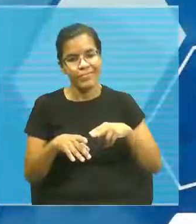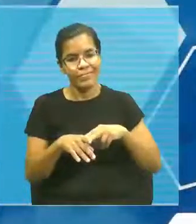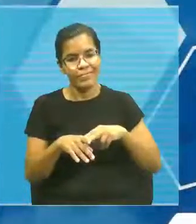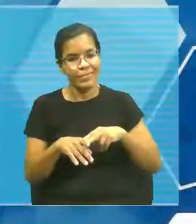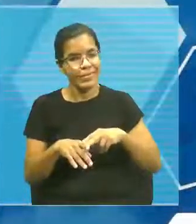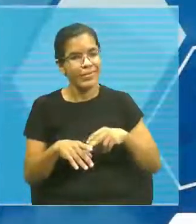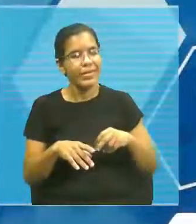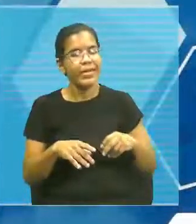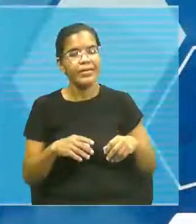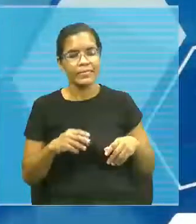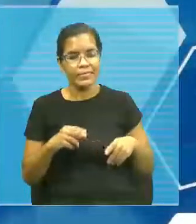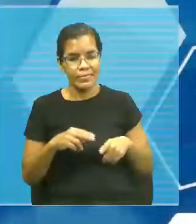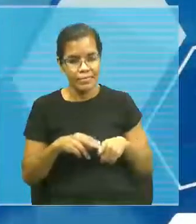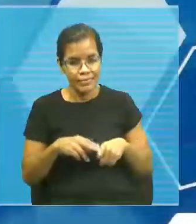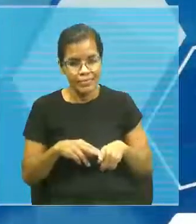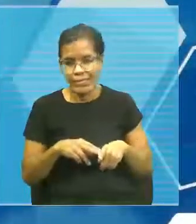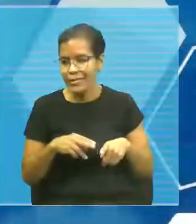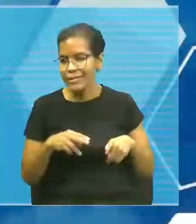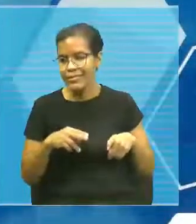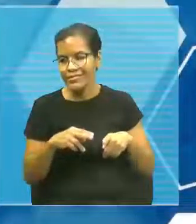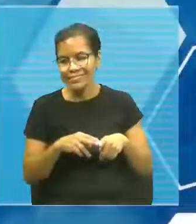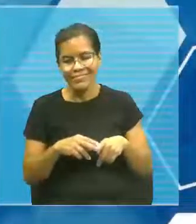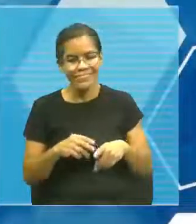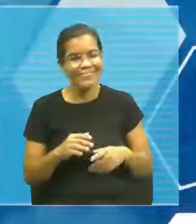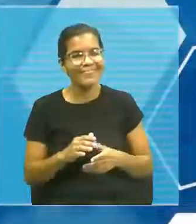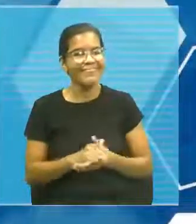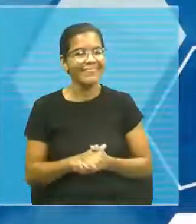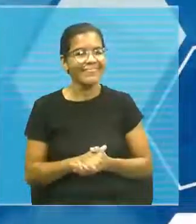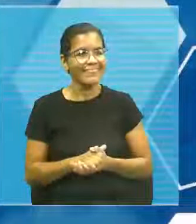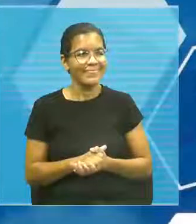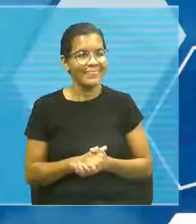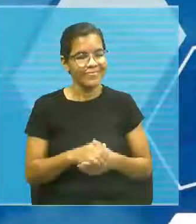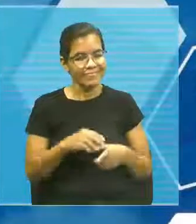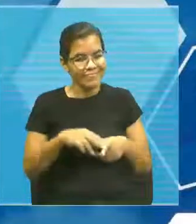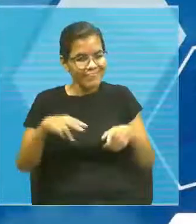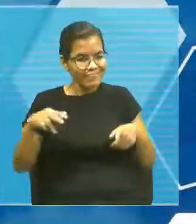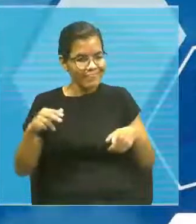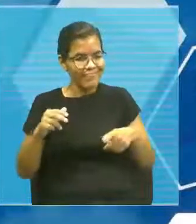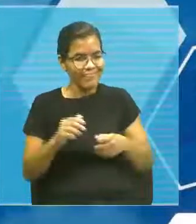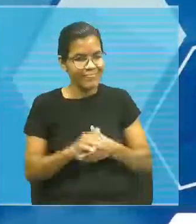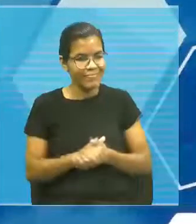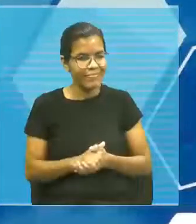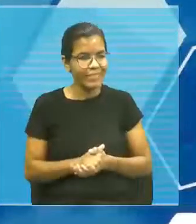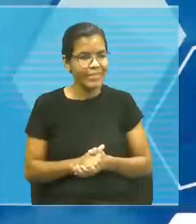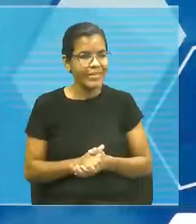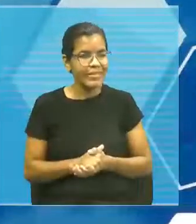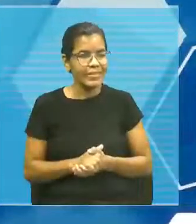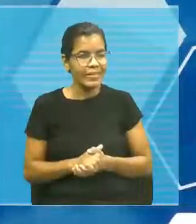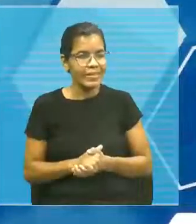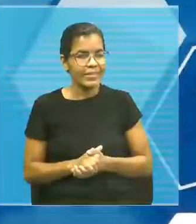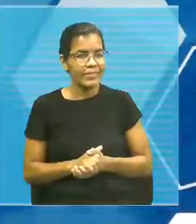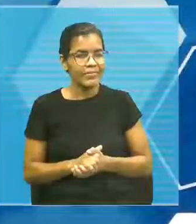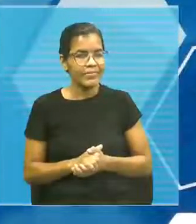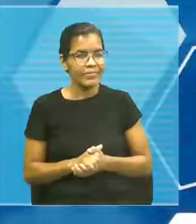Tem que ser sincera. Sincera, deixa, não deixa. Depois, quando tu vai puxar o carregador, ele tá quente, ele tá frio.